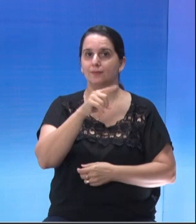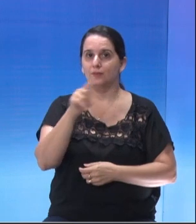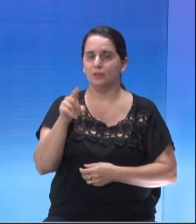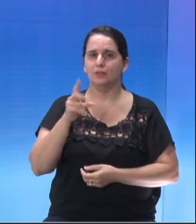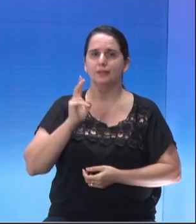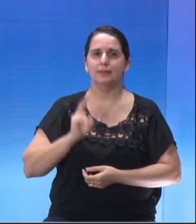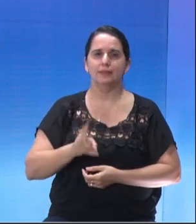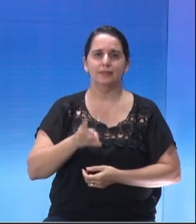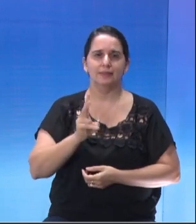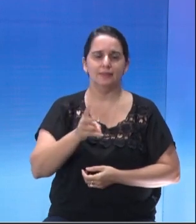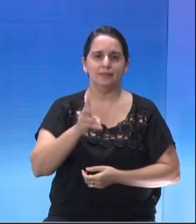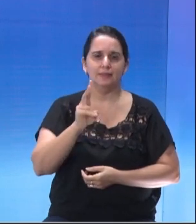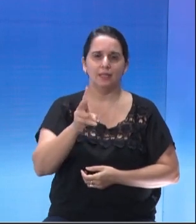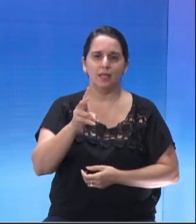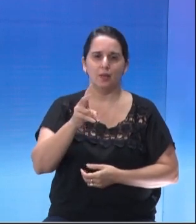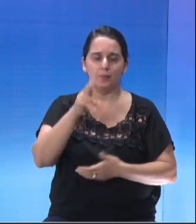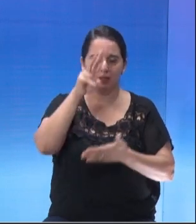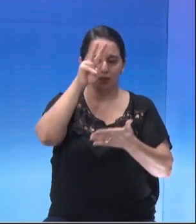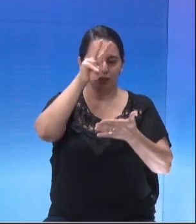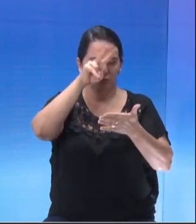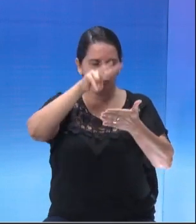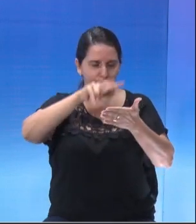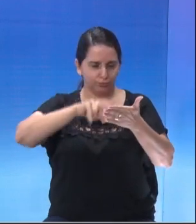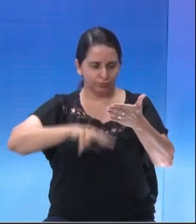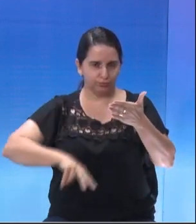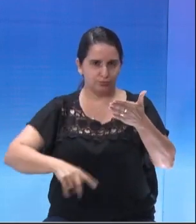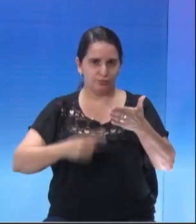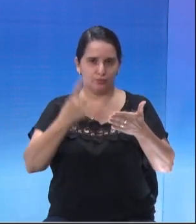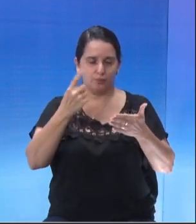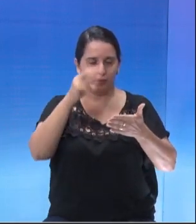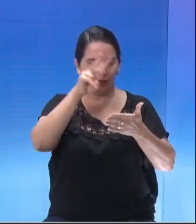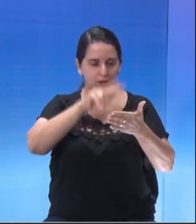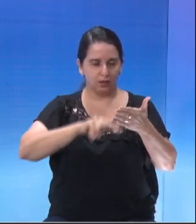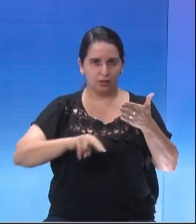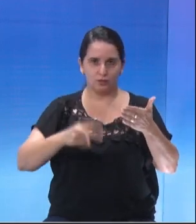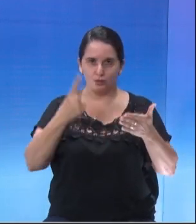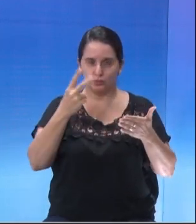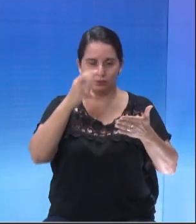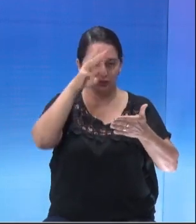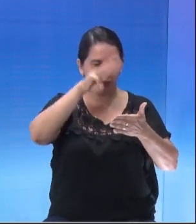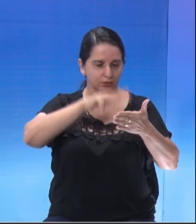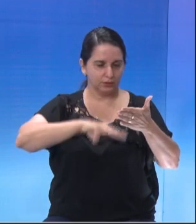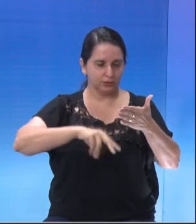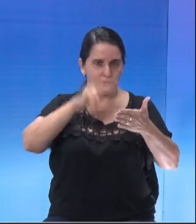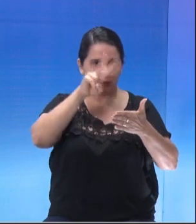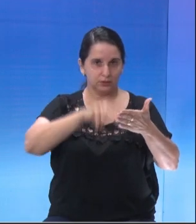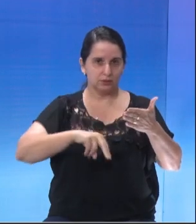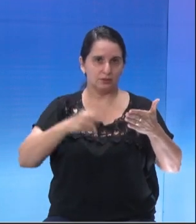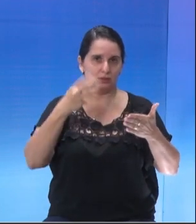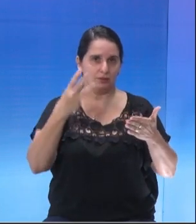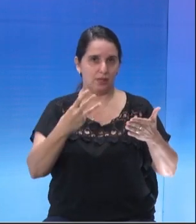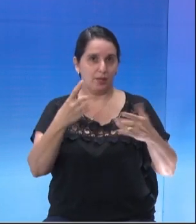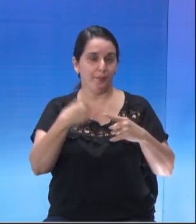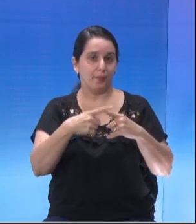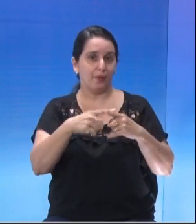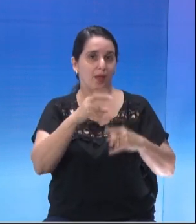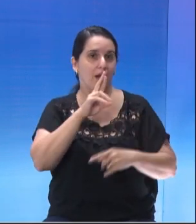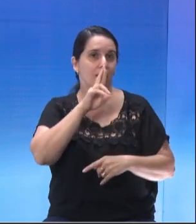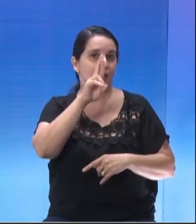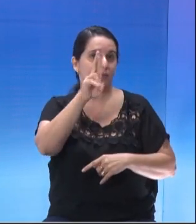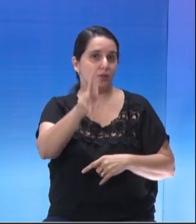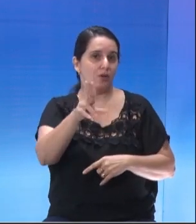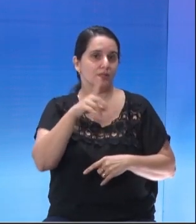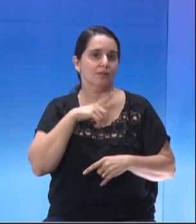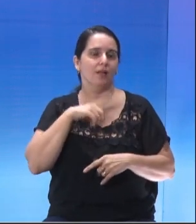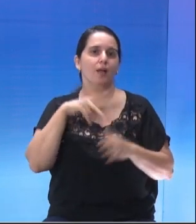sempre, gente, retomar ao texto. Ler 1, 2, até 3 vezes, porque a resposta está no texto. A resposta não está na mente